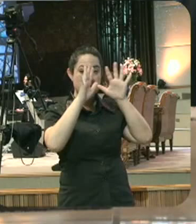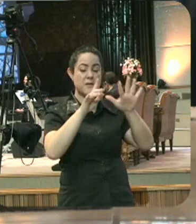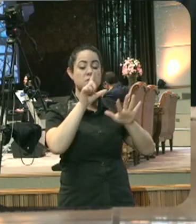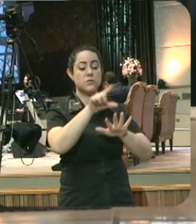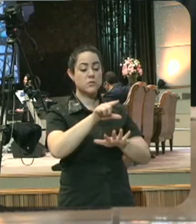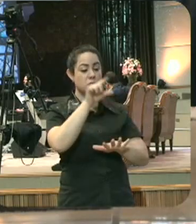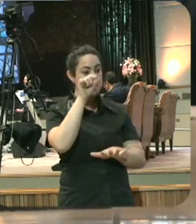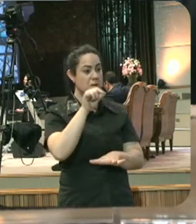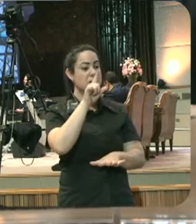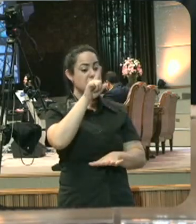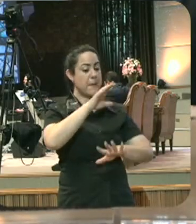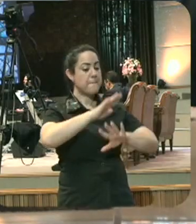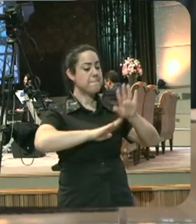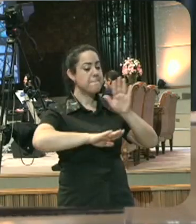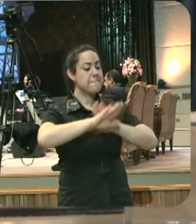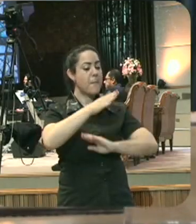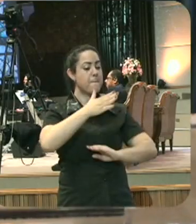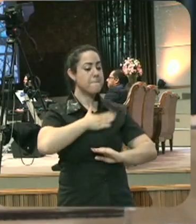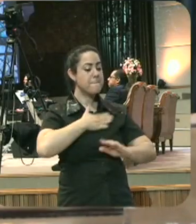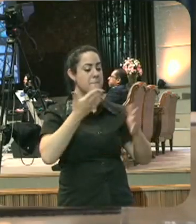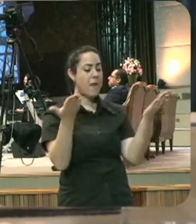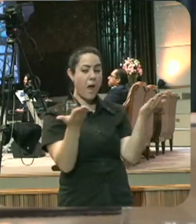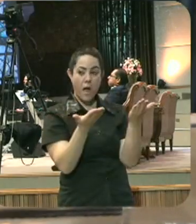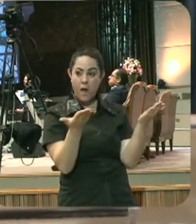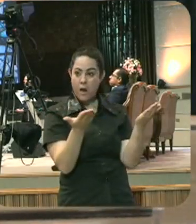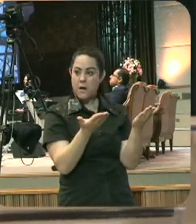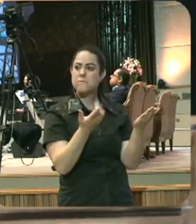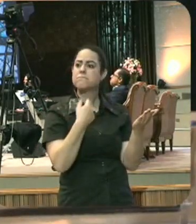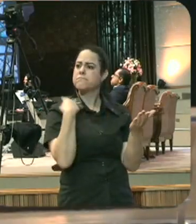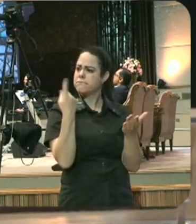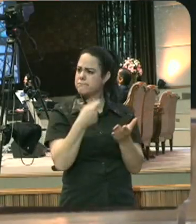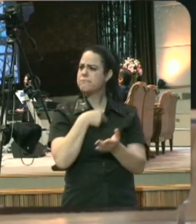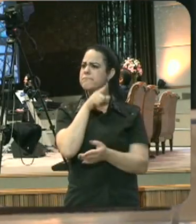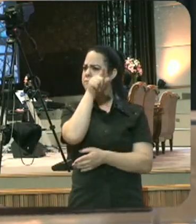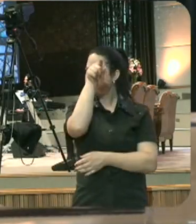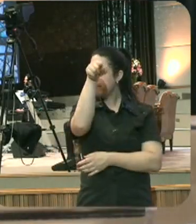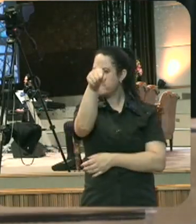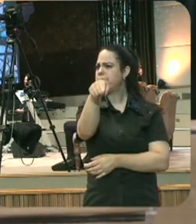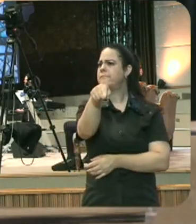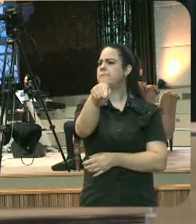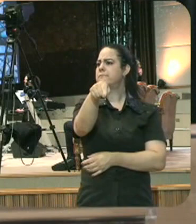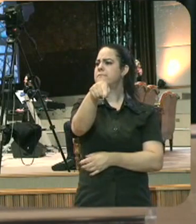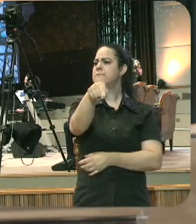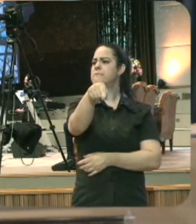escolhi para ser a minha mão agora. E a gente vai.